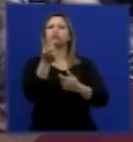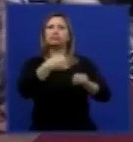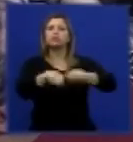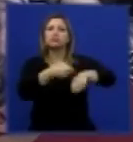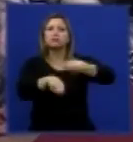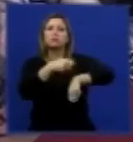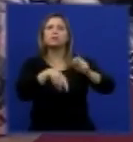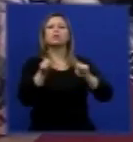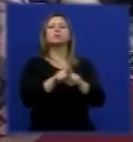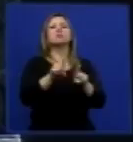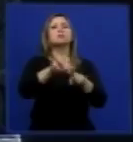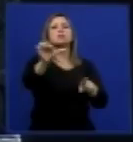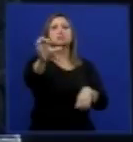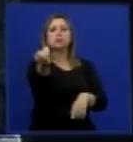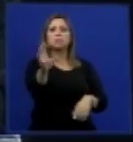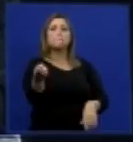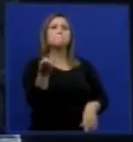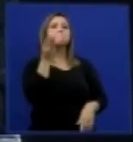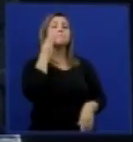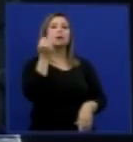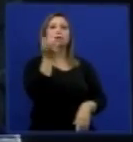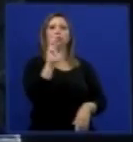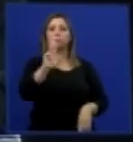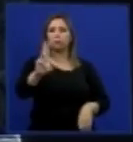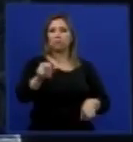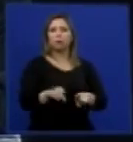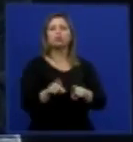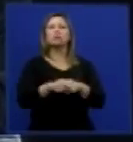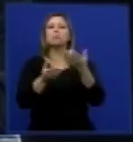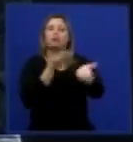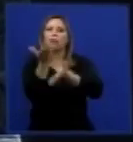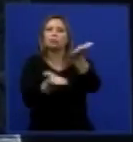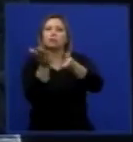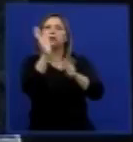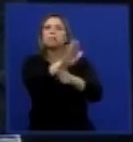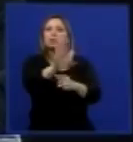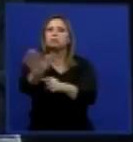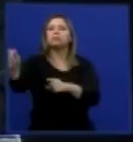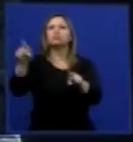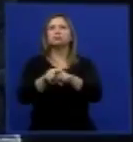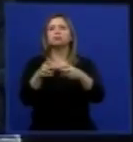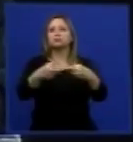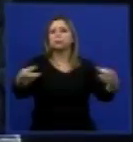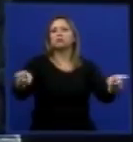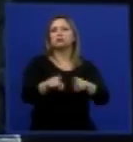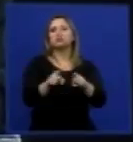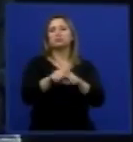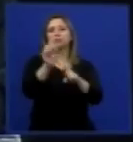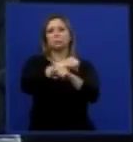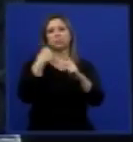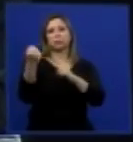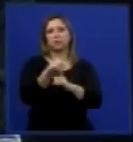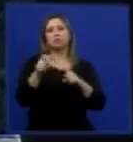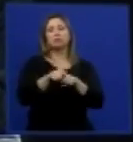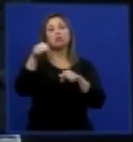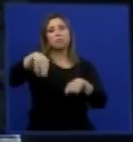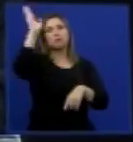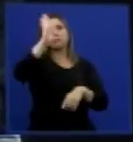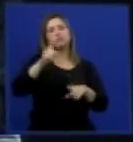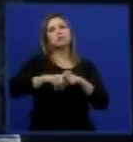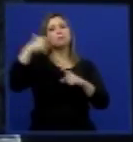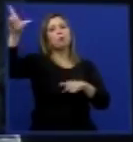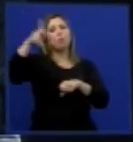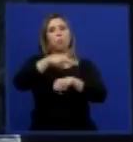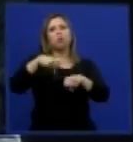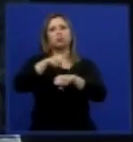ordem de 6 60 milhões deais sem contar seus programas sociais premiados no Brasil e exterior foi um sofrimento que até